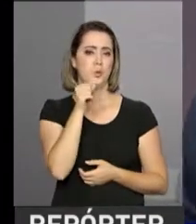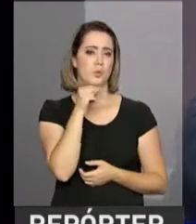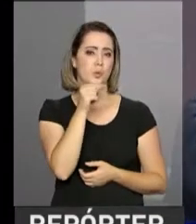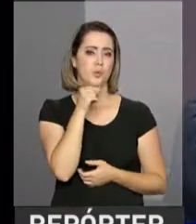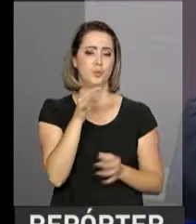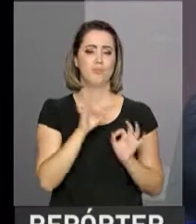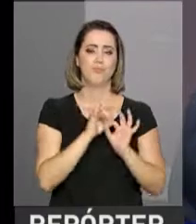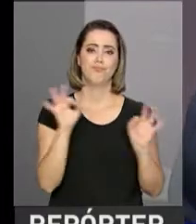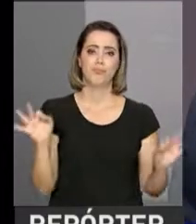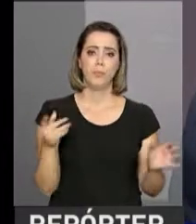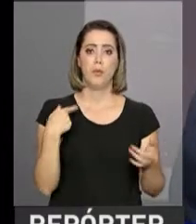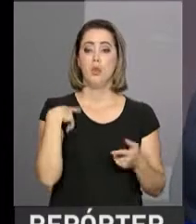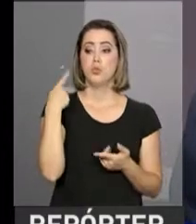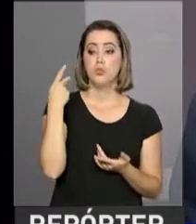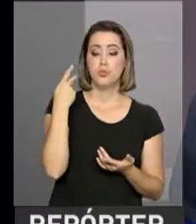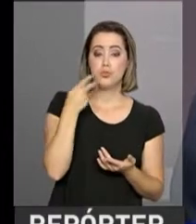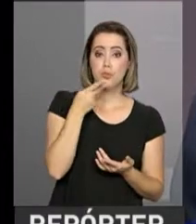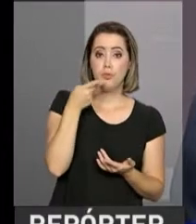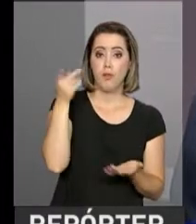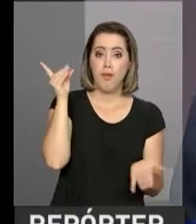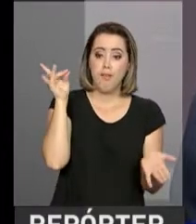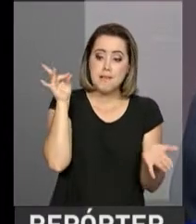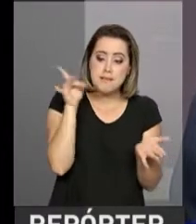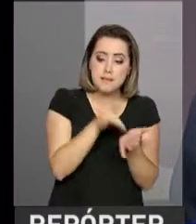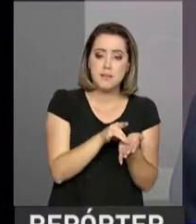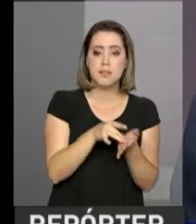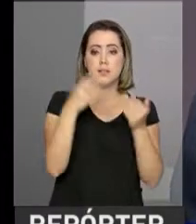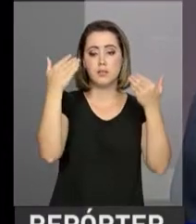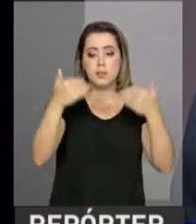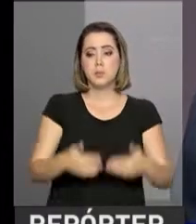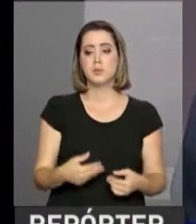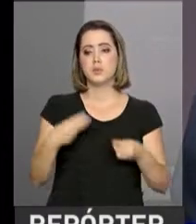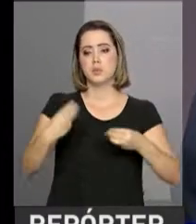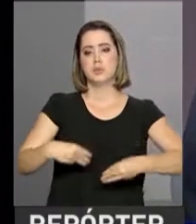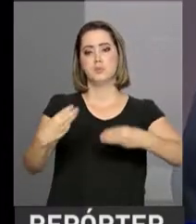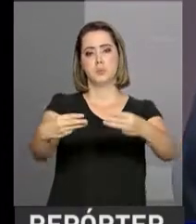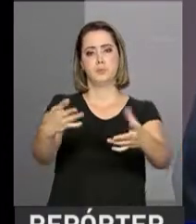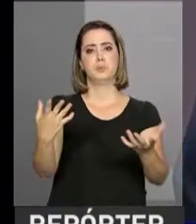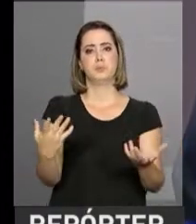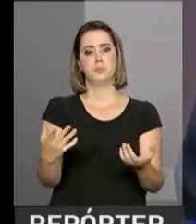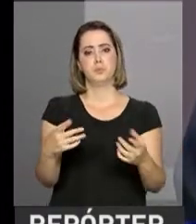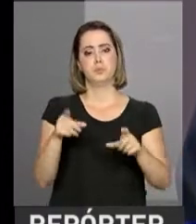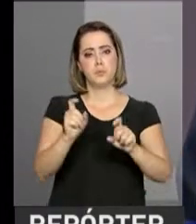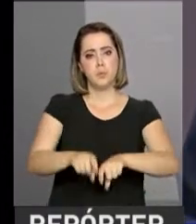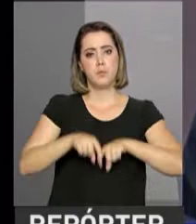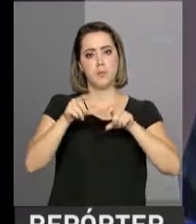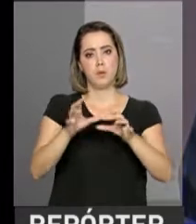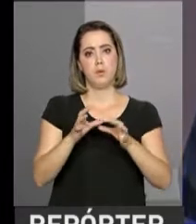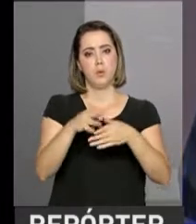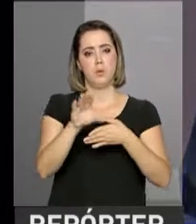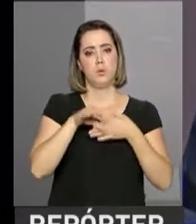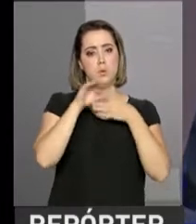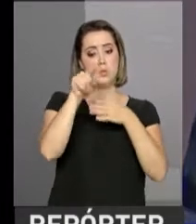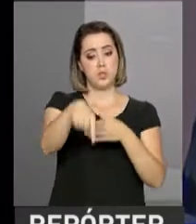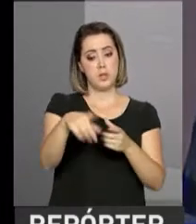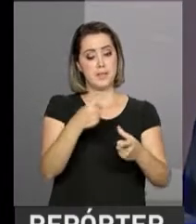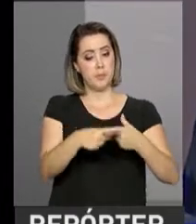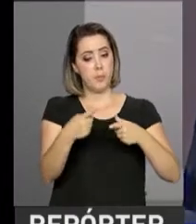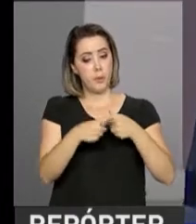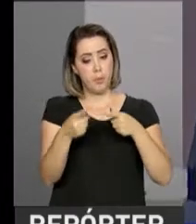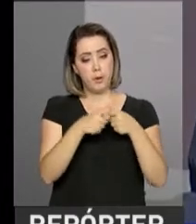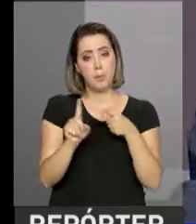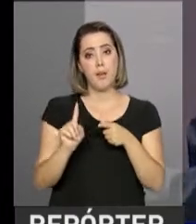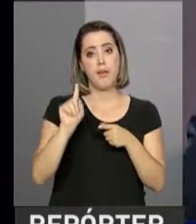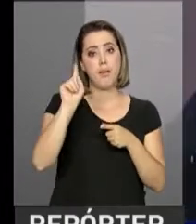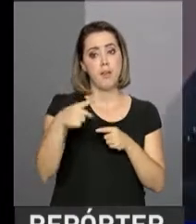mas nenhuma mesmo, de afirmar aqui perante a Comissão de Agricultura e de Assuntos Econômicos de que esse é um problema, ou o problema que